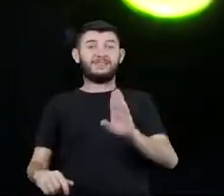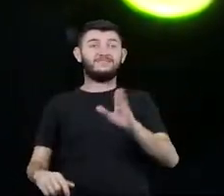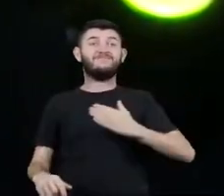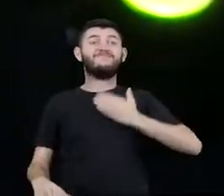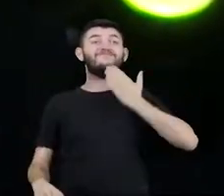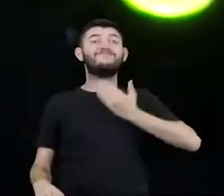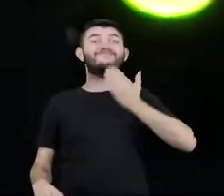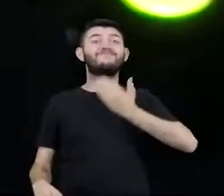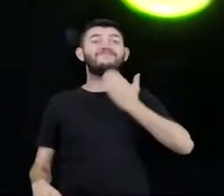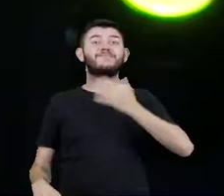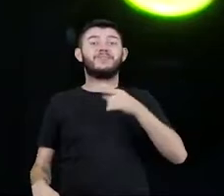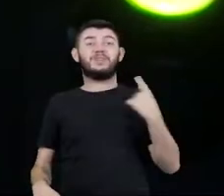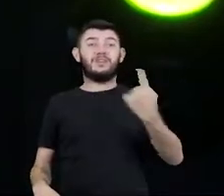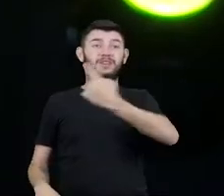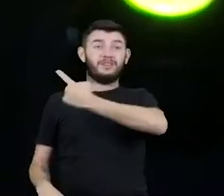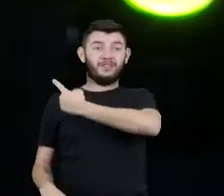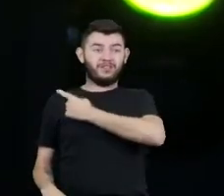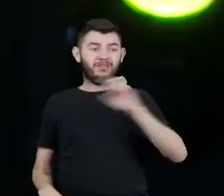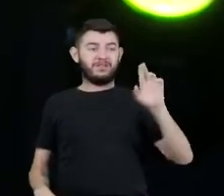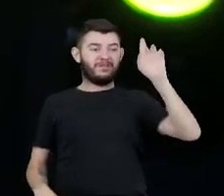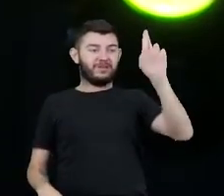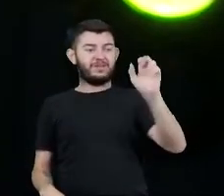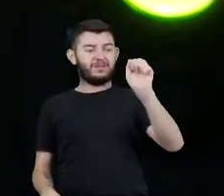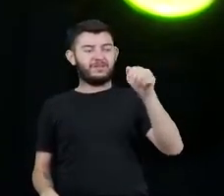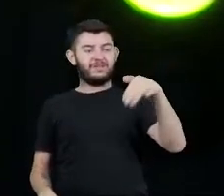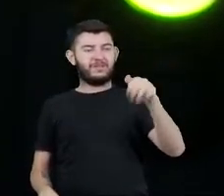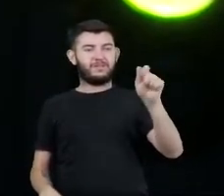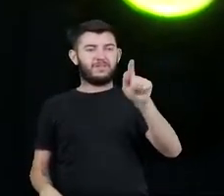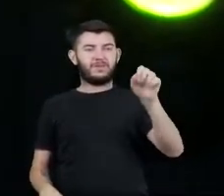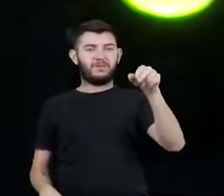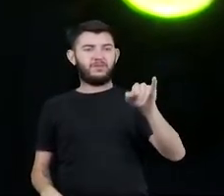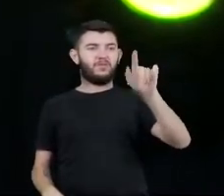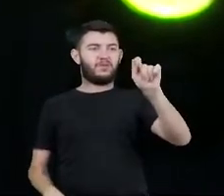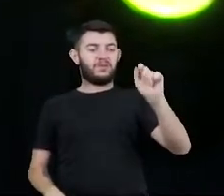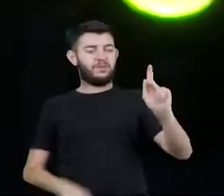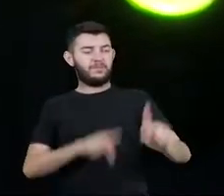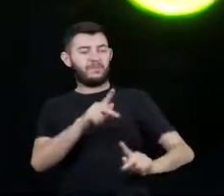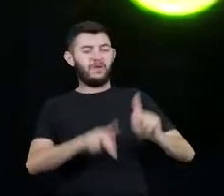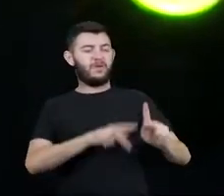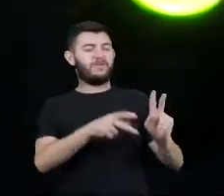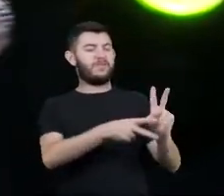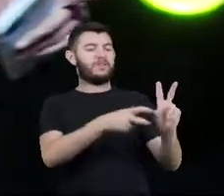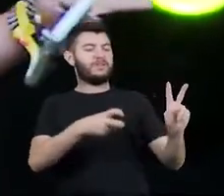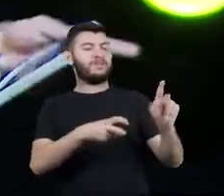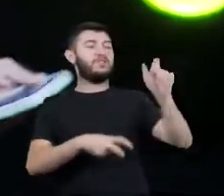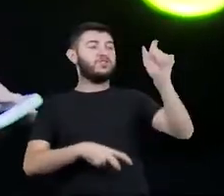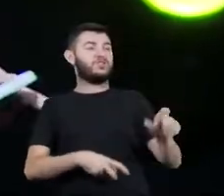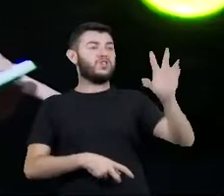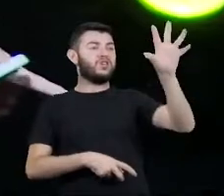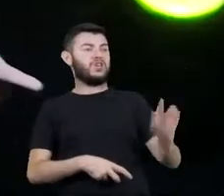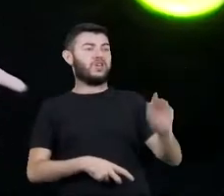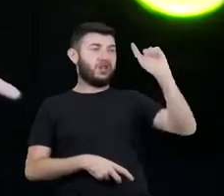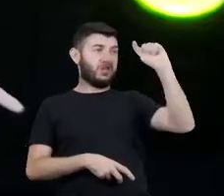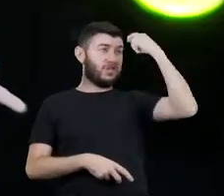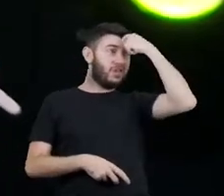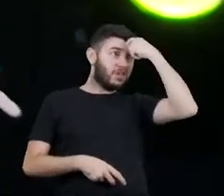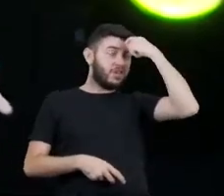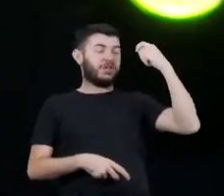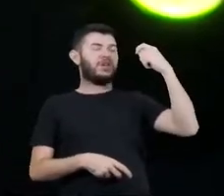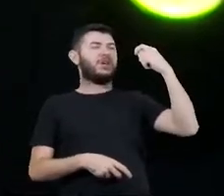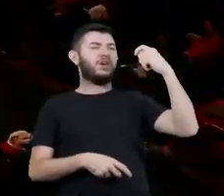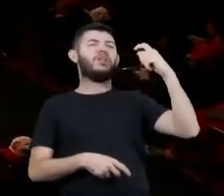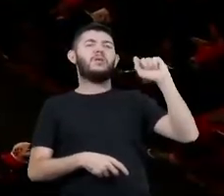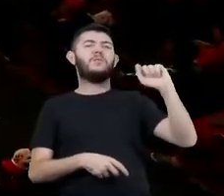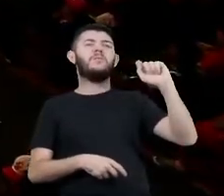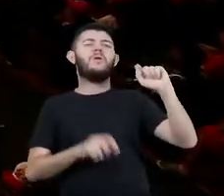indígenas, quilombolas, ribeirinhos, o povo pobre. E nós, todo mundo que está aqui, nós somos o